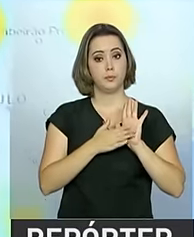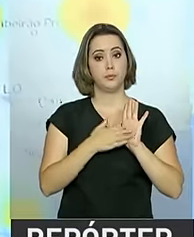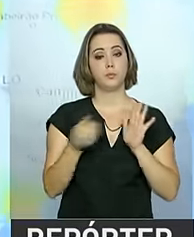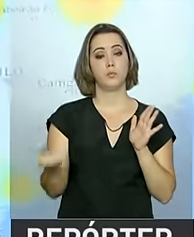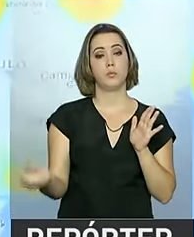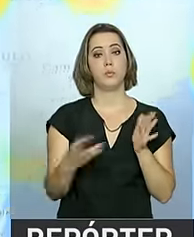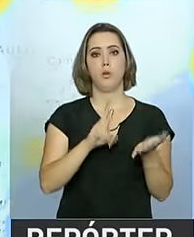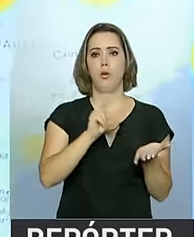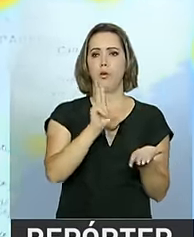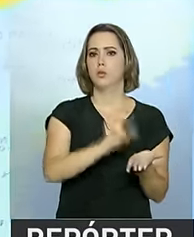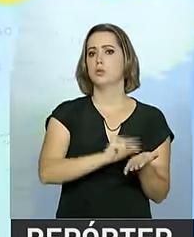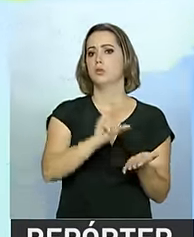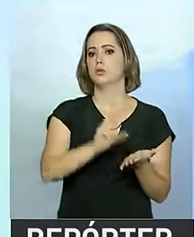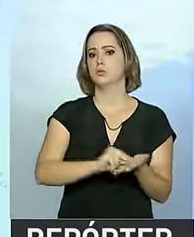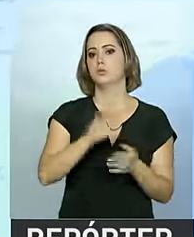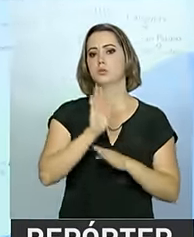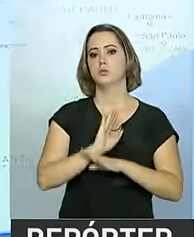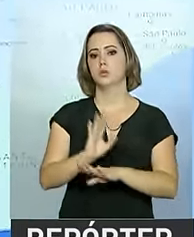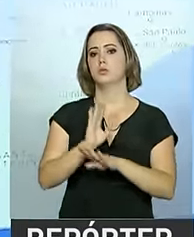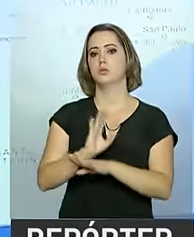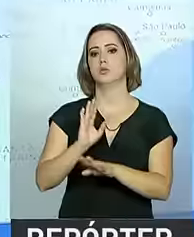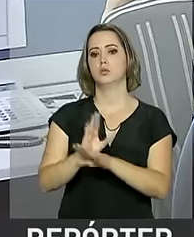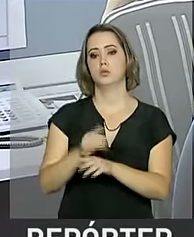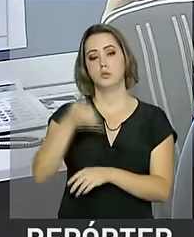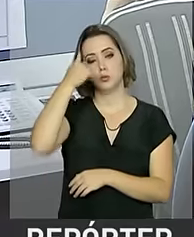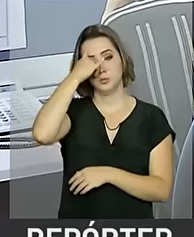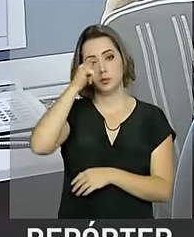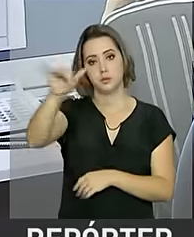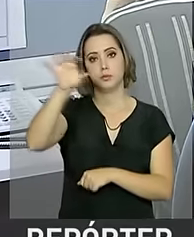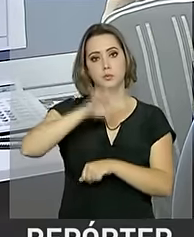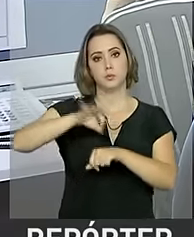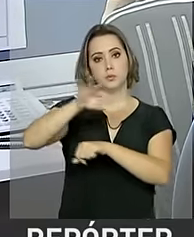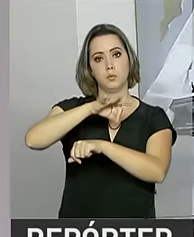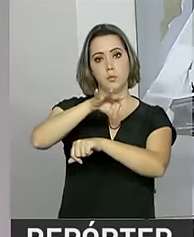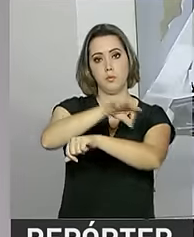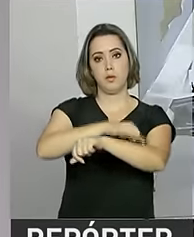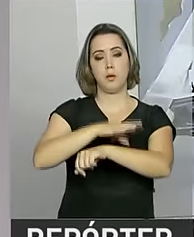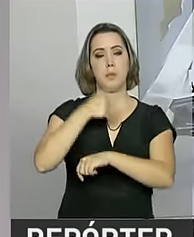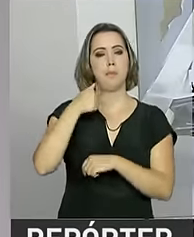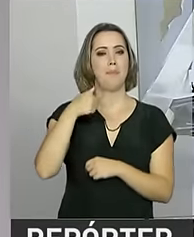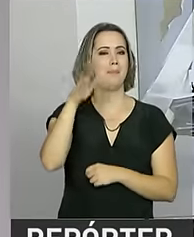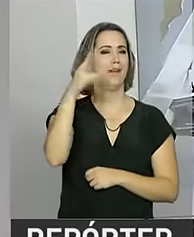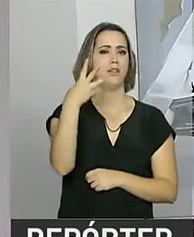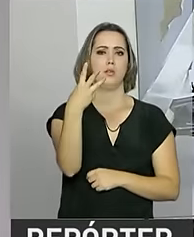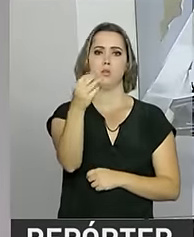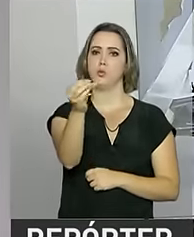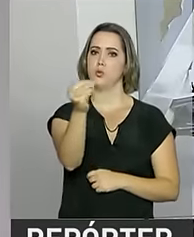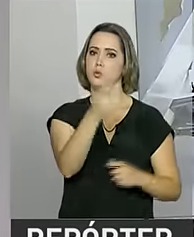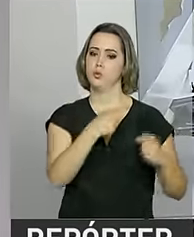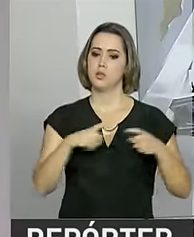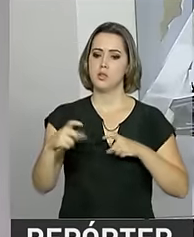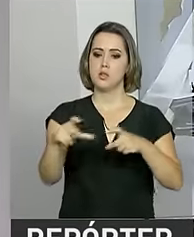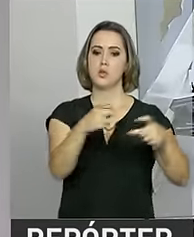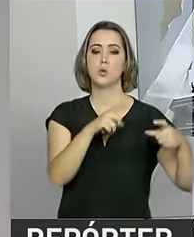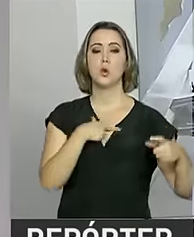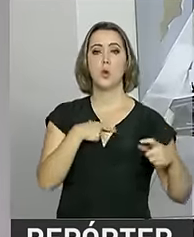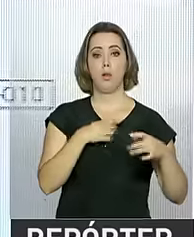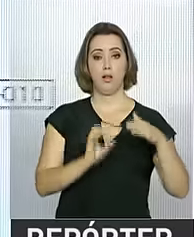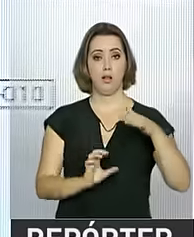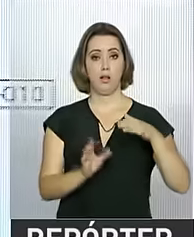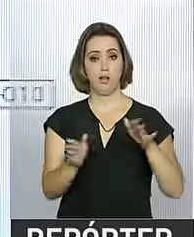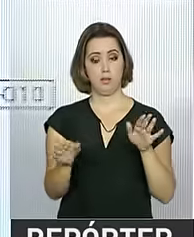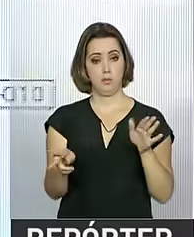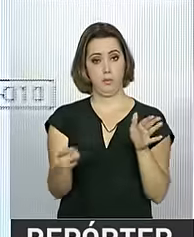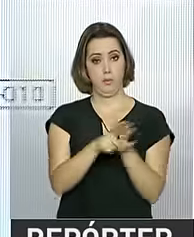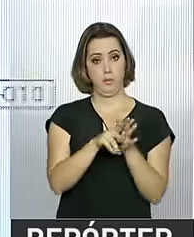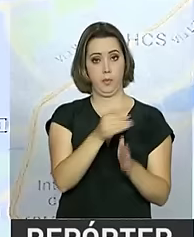UFRJ para auxiliar no combate ao mosquito mais de 300 órgãos públicos já utilizam a ferramenta que está começando também a ser